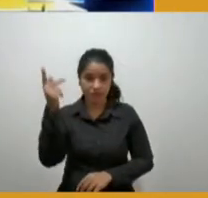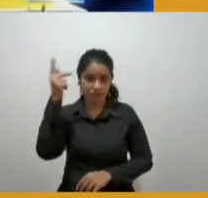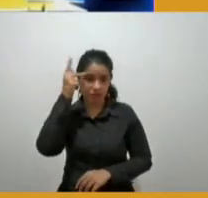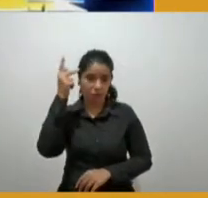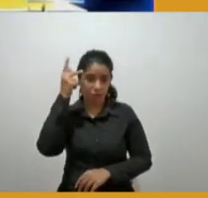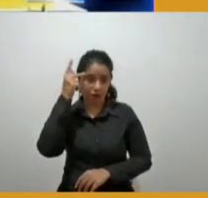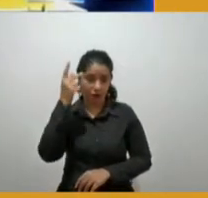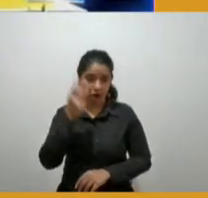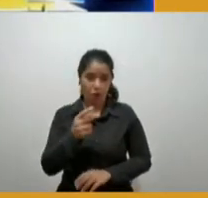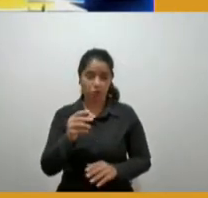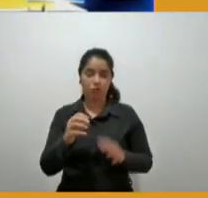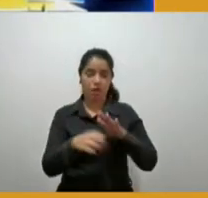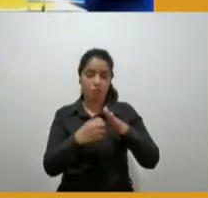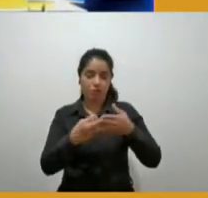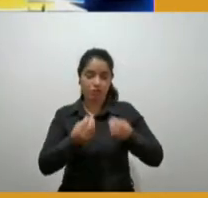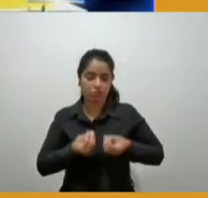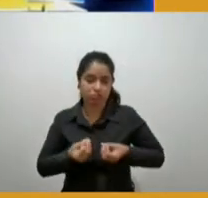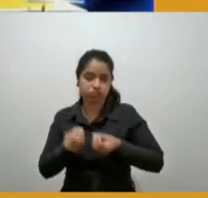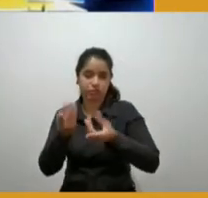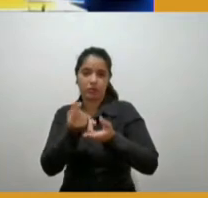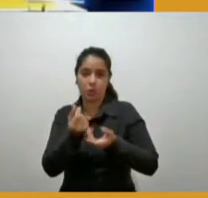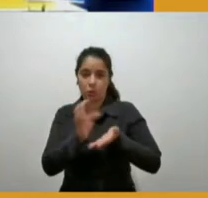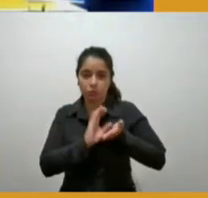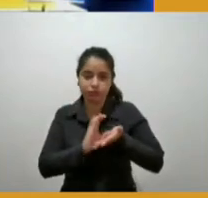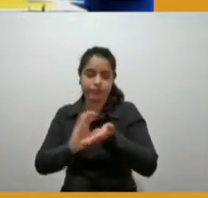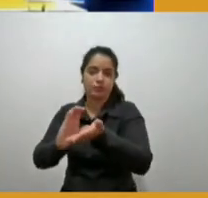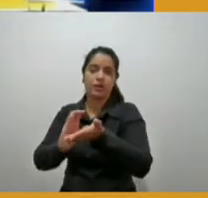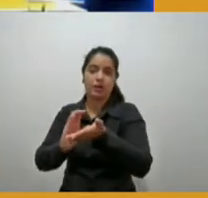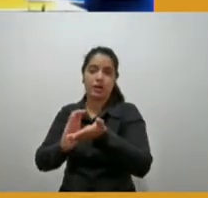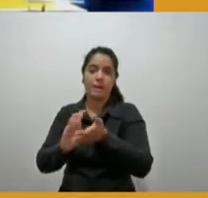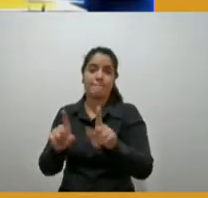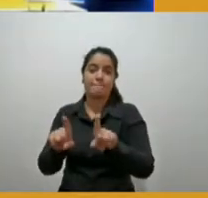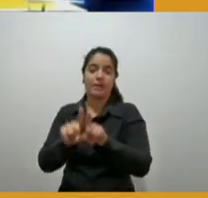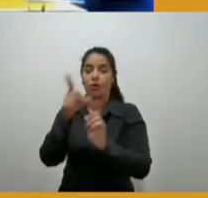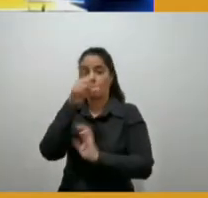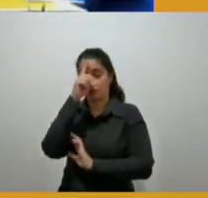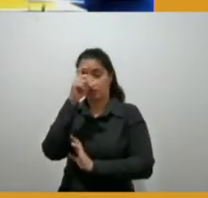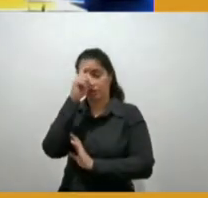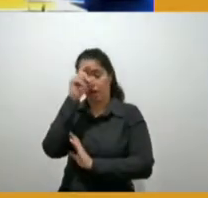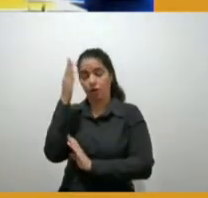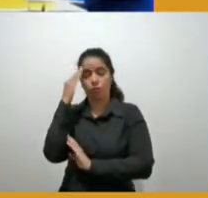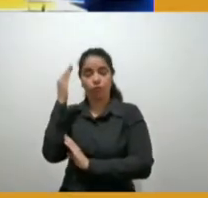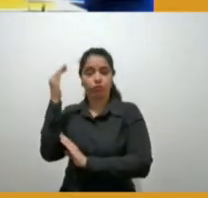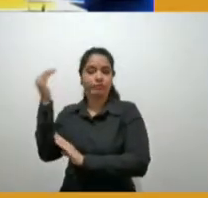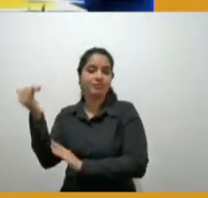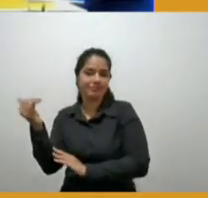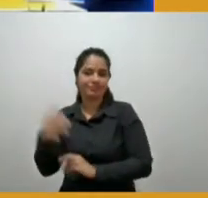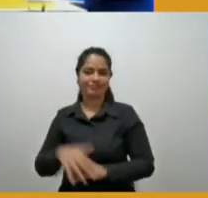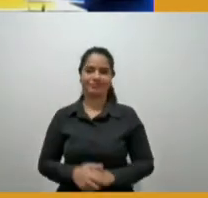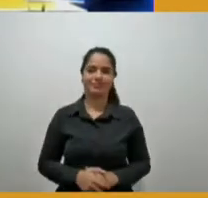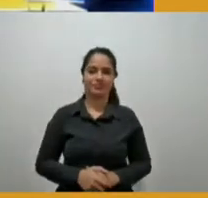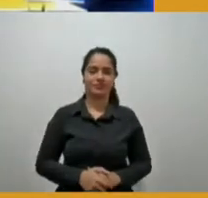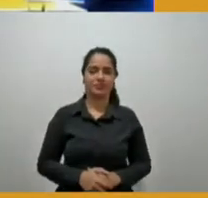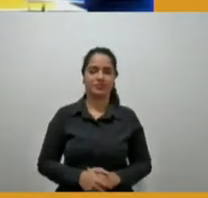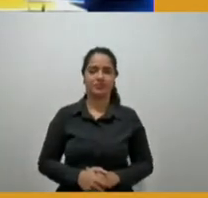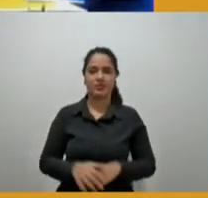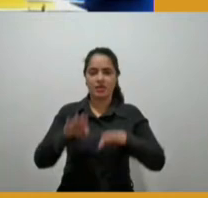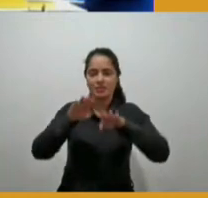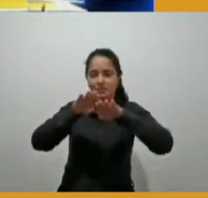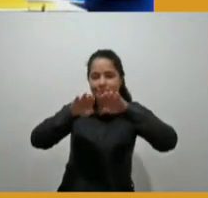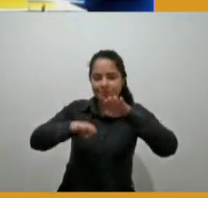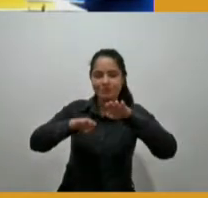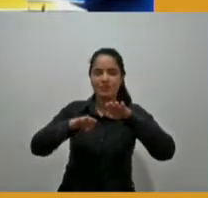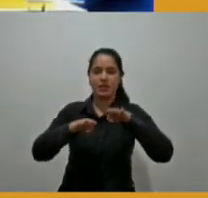de lembrar que a desigualdade e a redução da pobreza têm um meio, e um meio é a formação